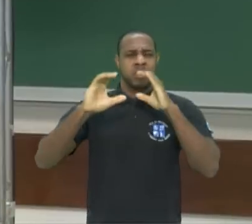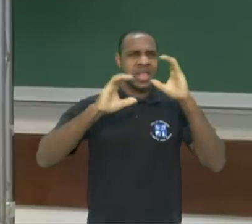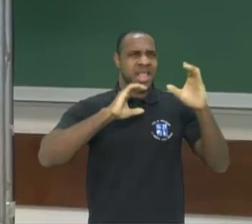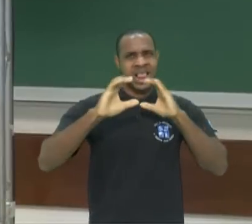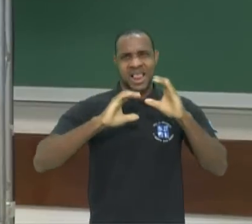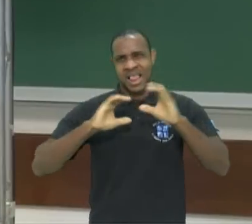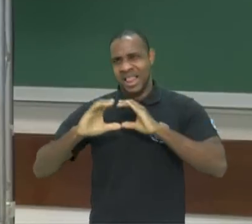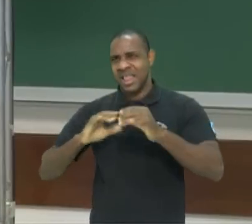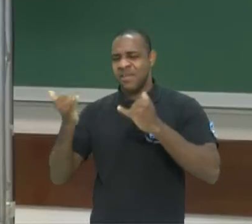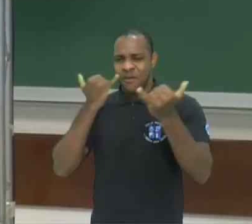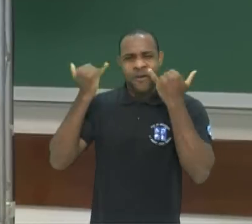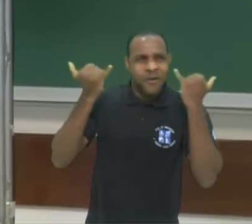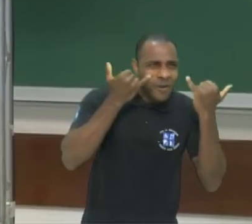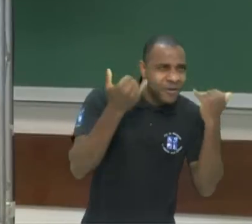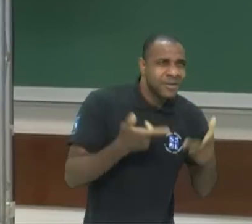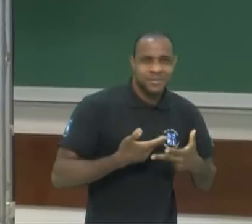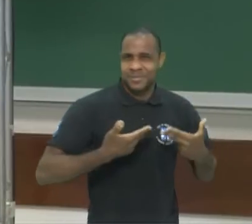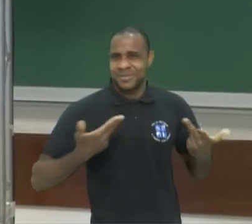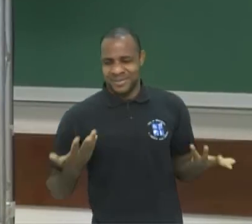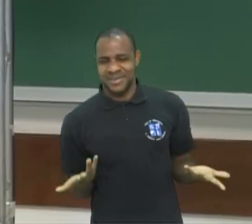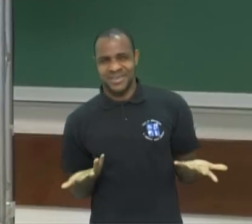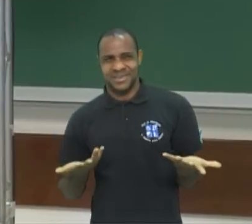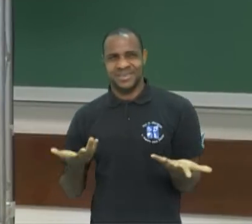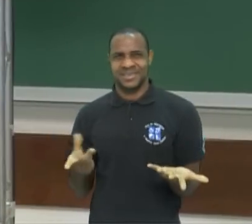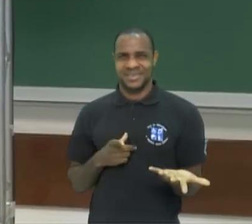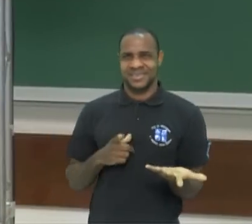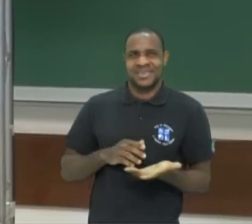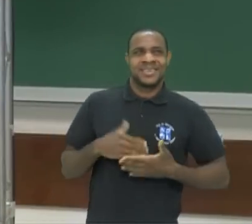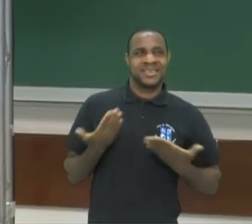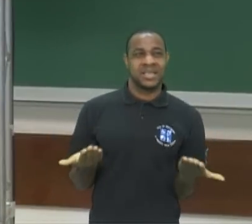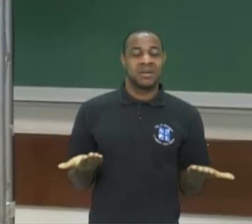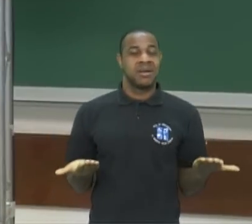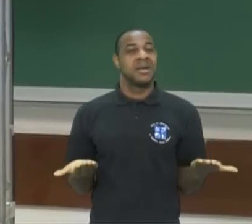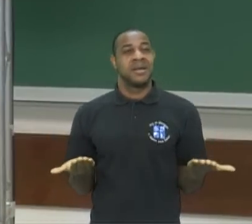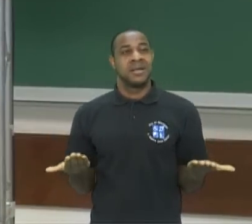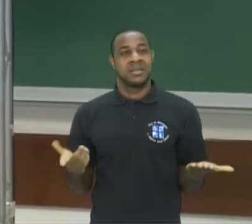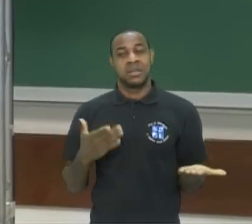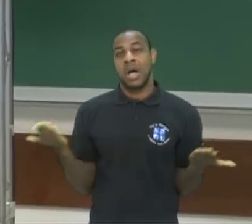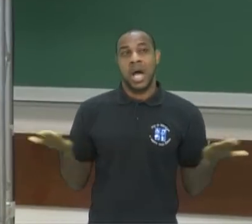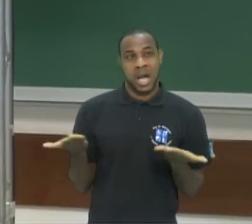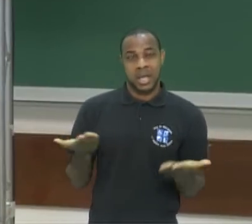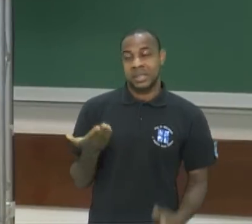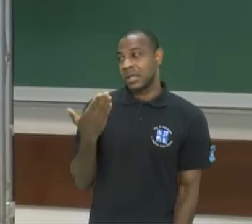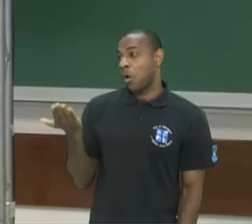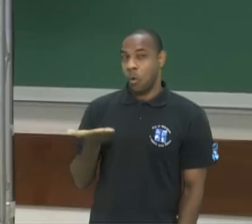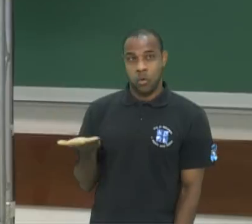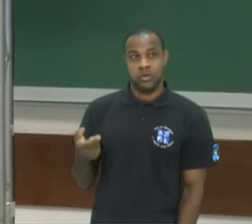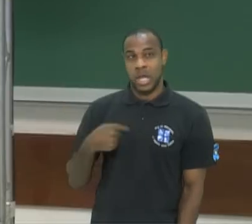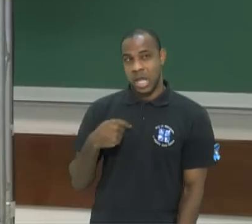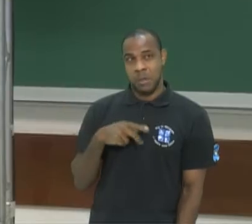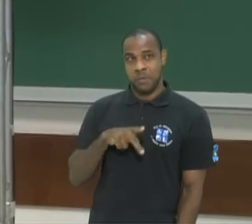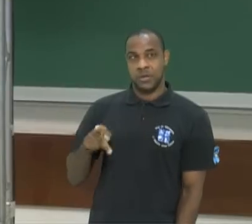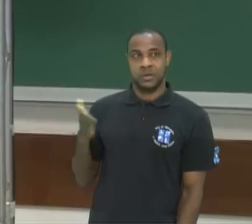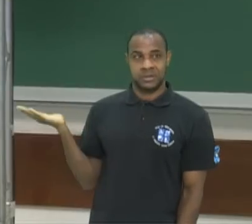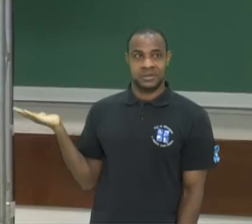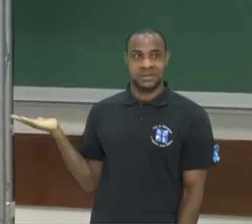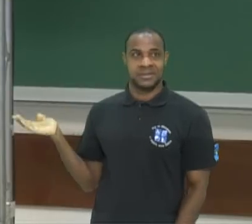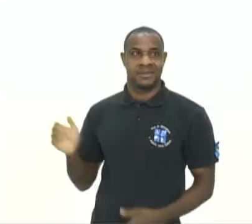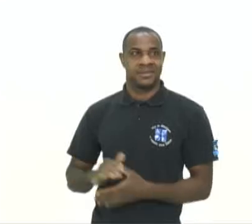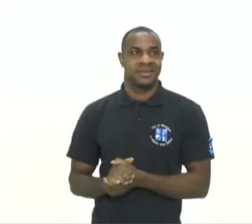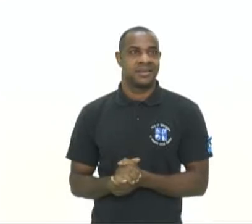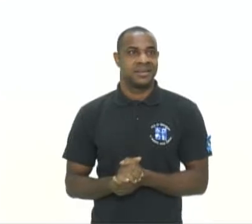estamos mergulhados em informações, em notícias. Então, no meu caso ali, sem dúvida nenhuma,